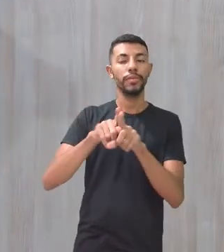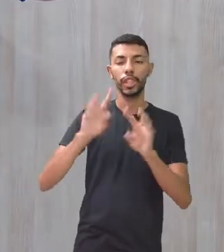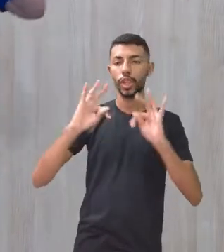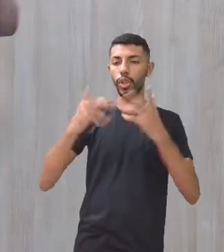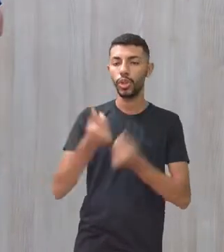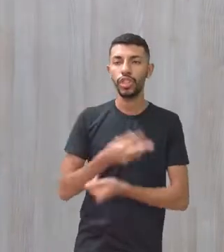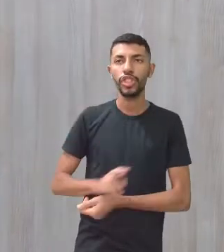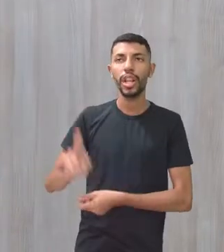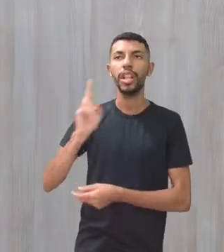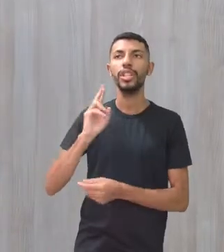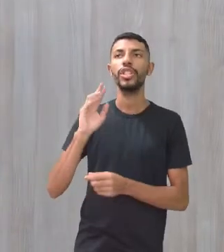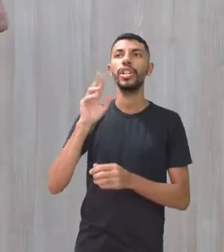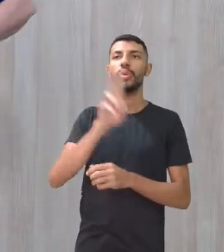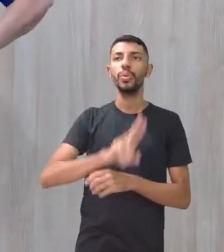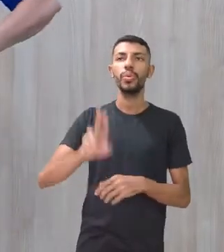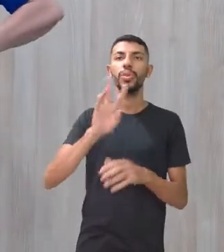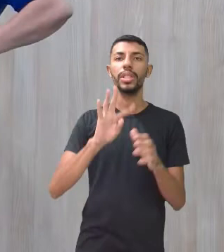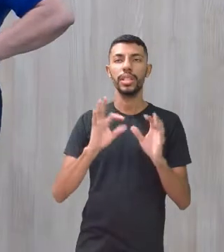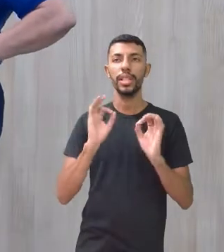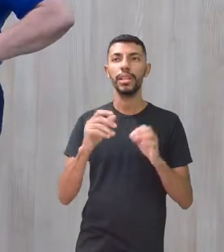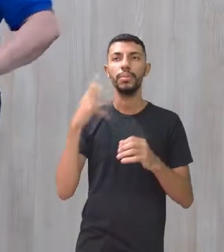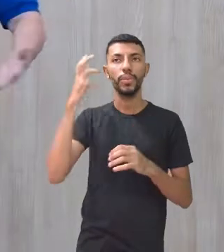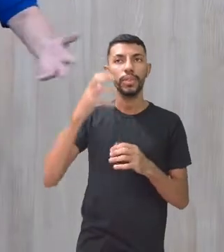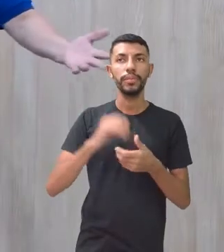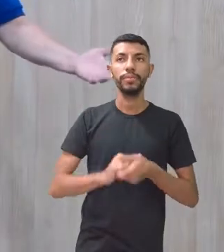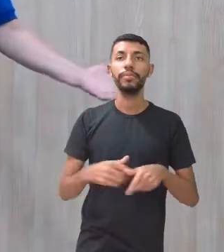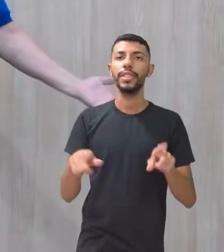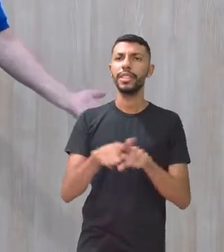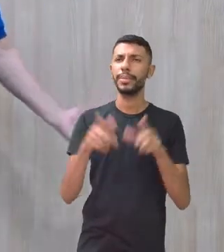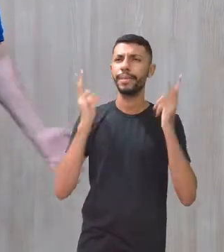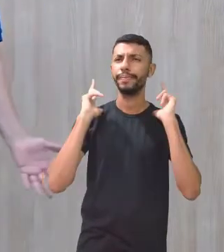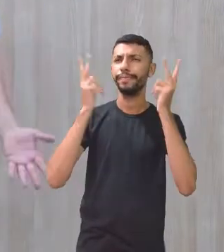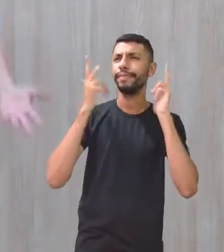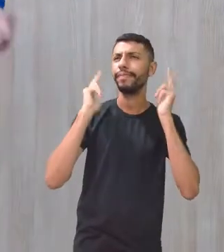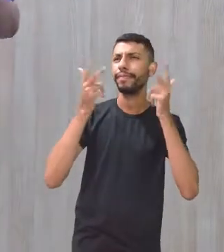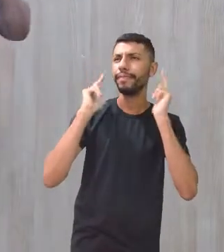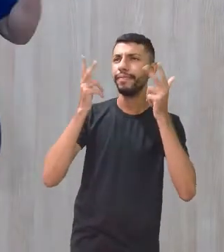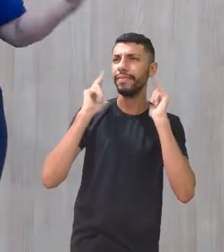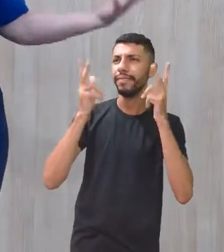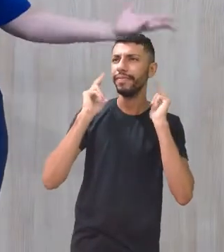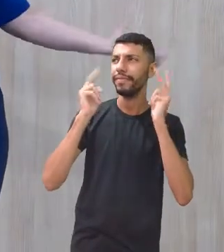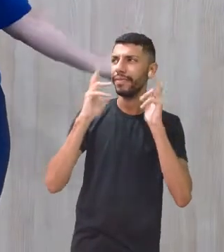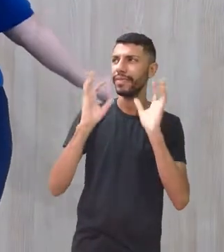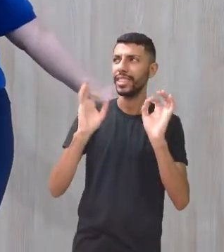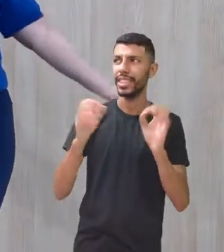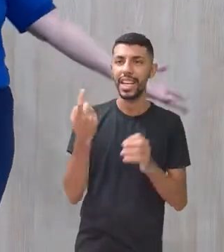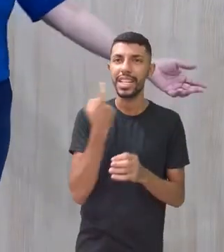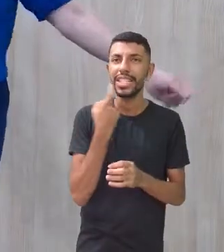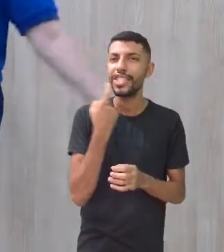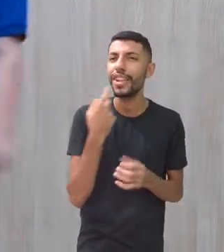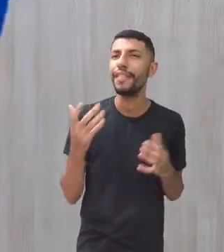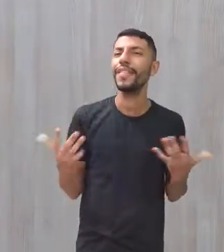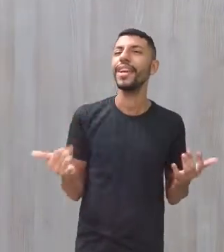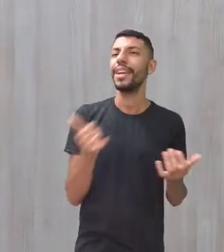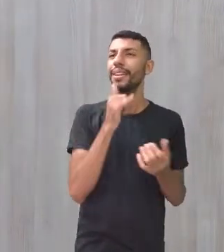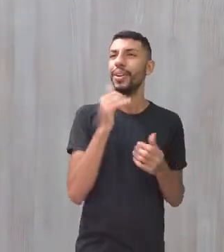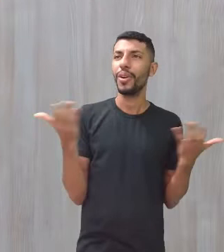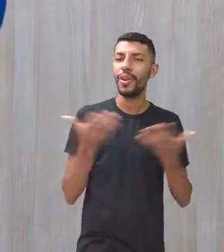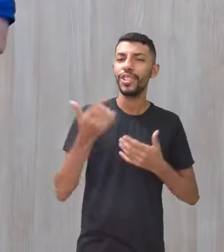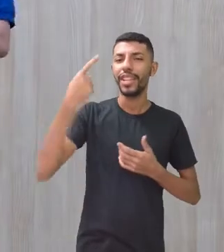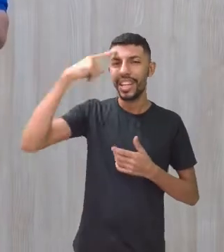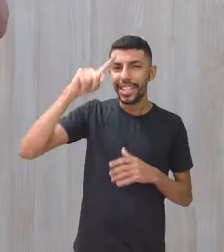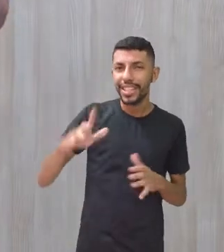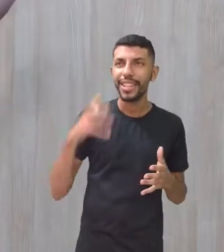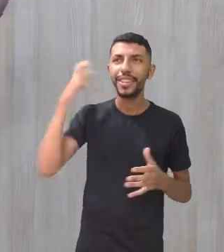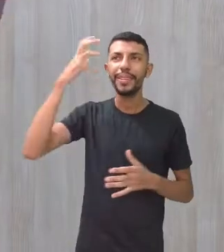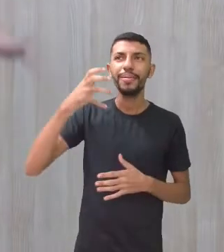religiões utilizam a música, né? Para curtição, claro, né? Sexta-feira, hoje a gente vai estudar uma Sexta-feira já é música. dia de...